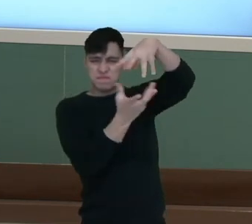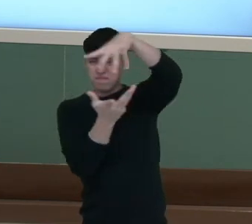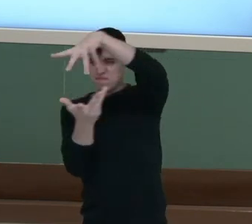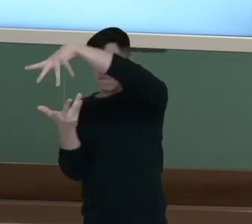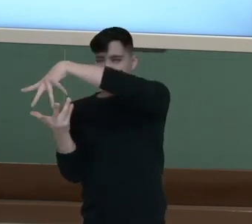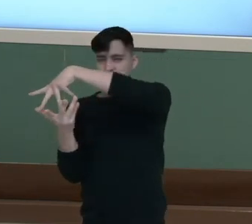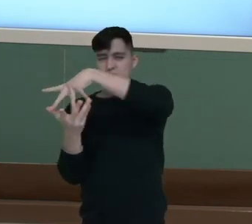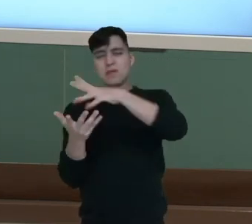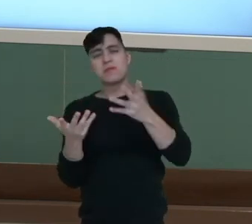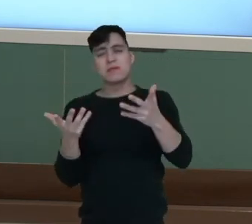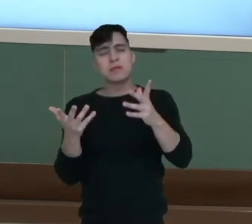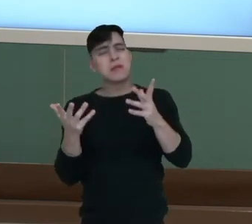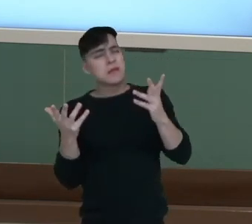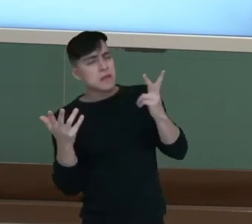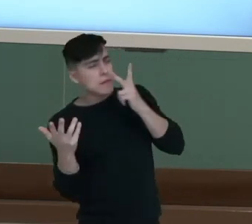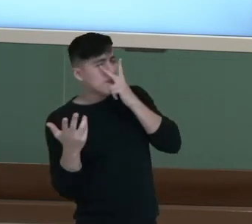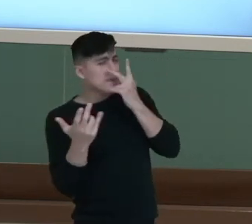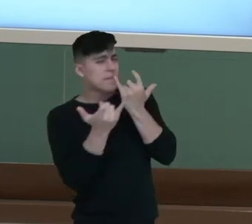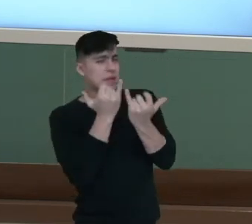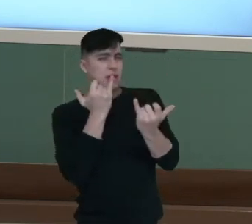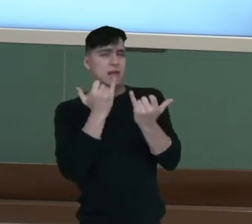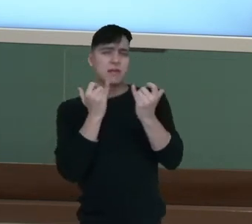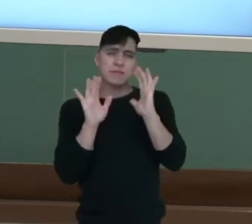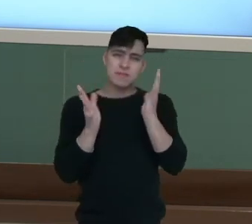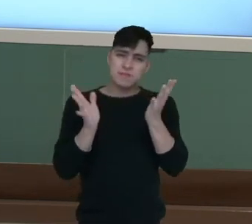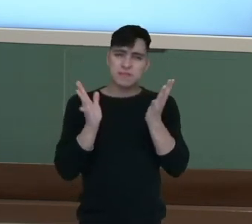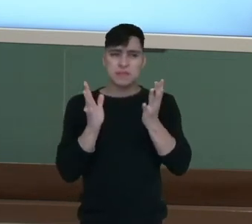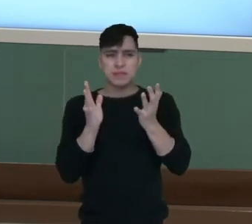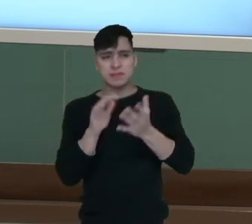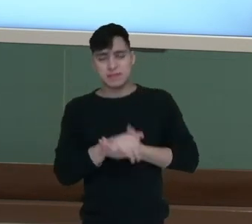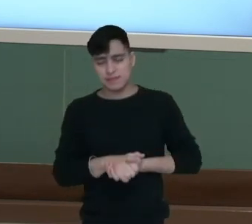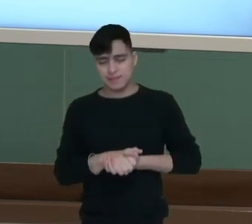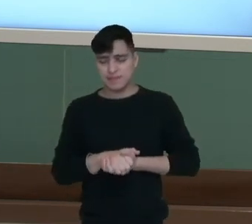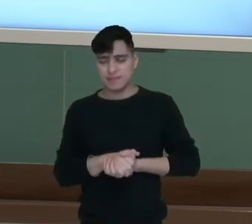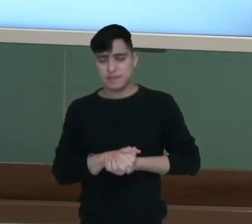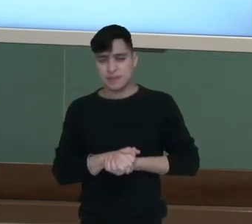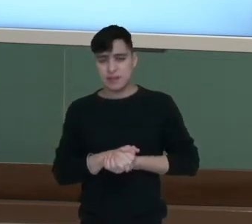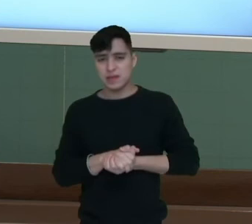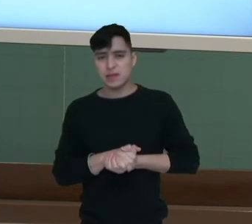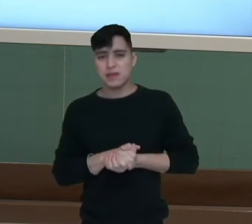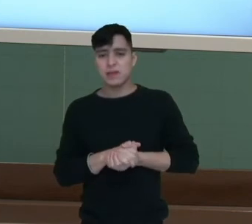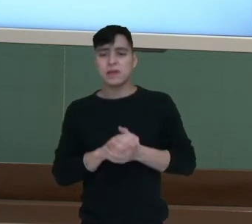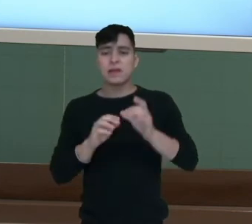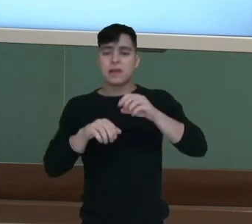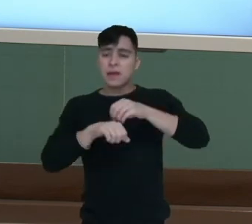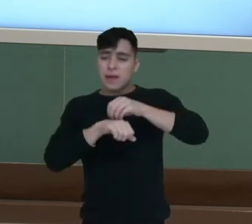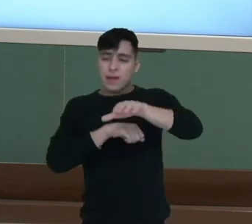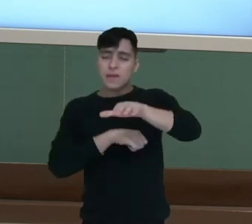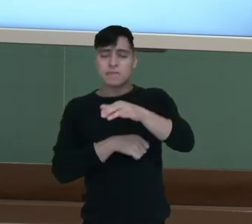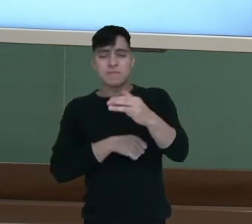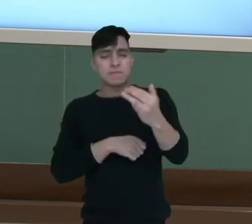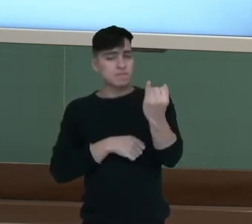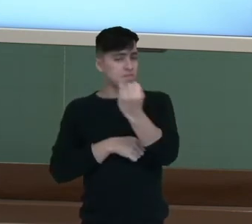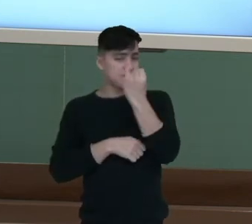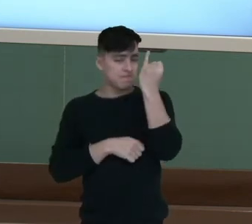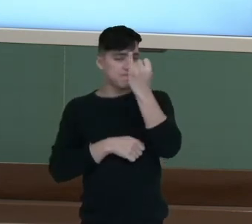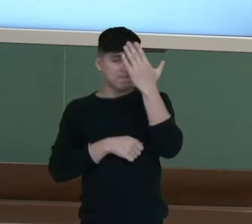planetas mais Plutão, dão os valores próximos a 4 vezes 10 a menos 20. Certo? Então, essa constante de proporcionalidade ela é